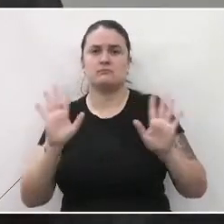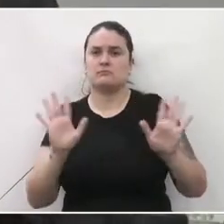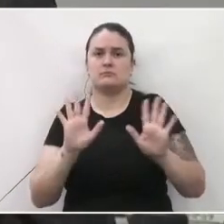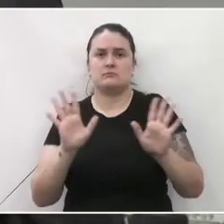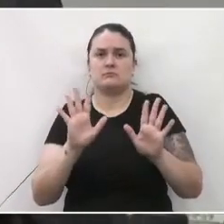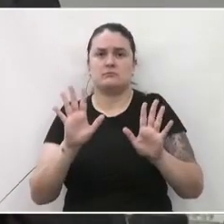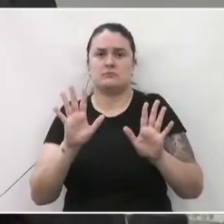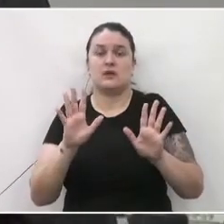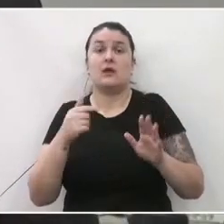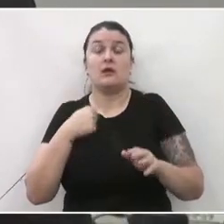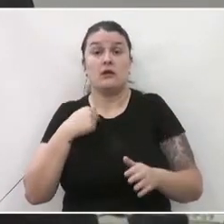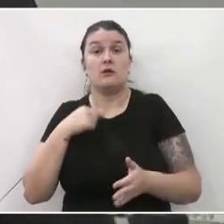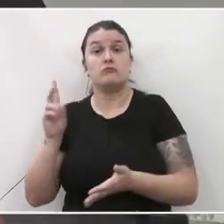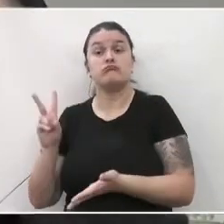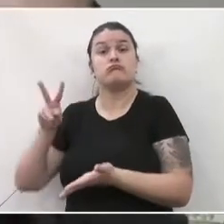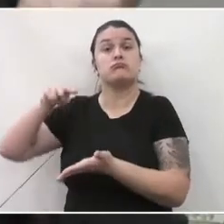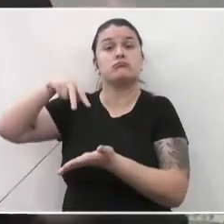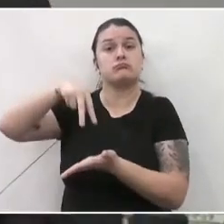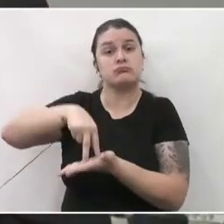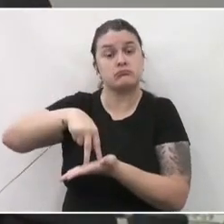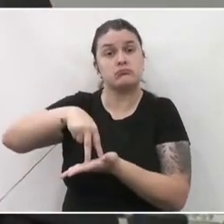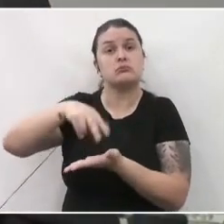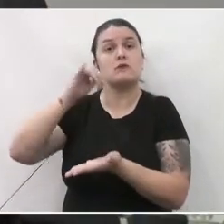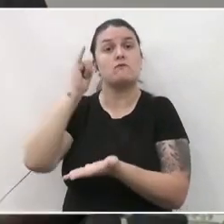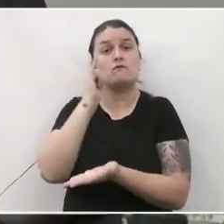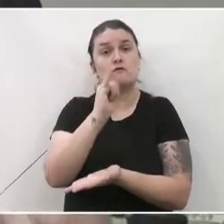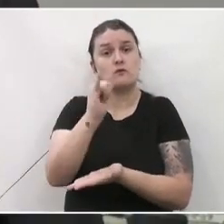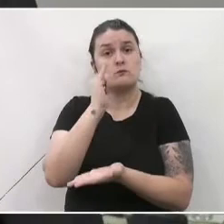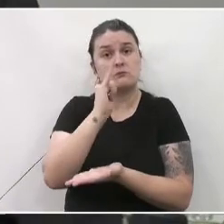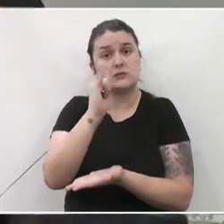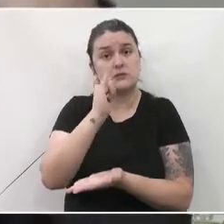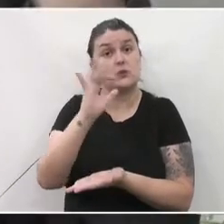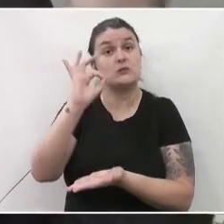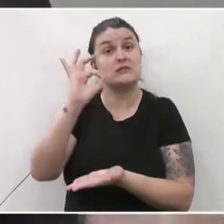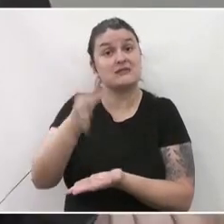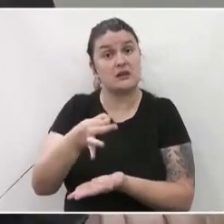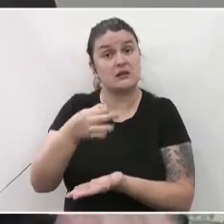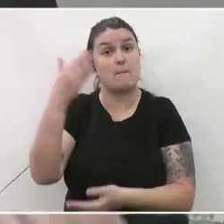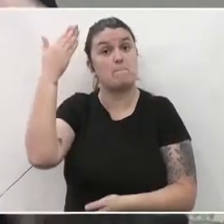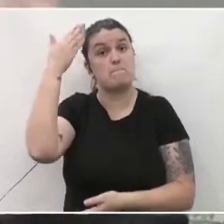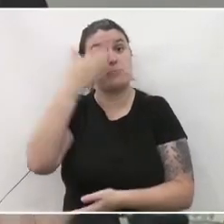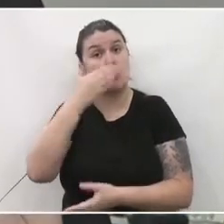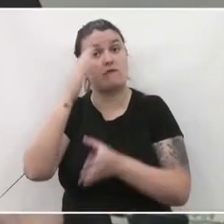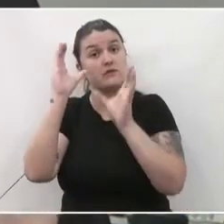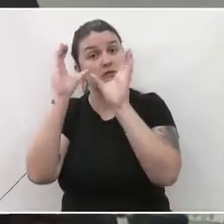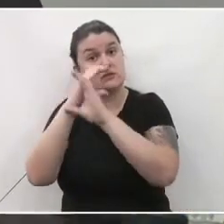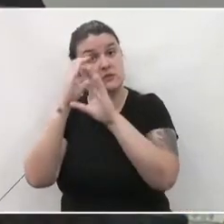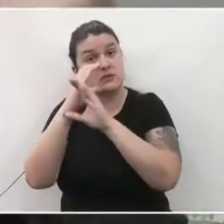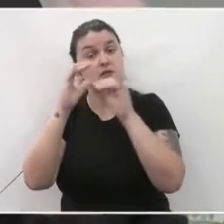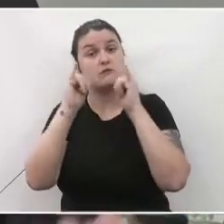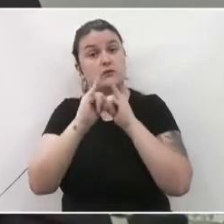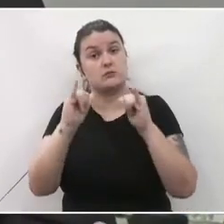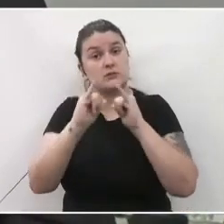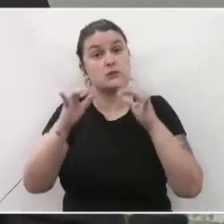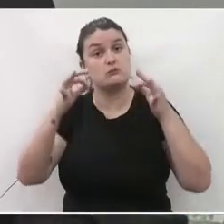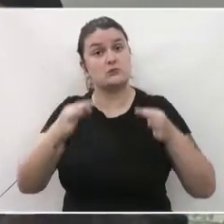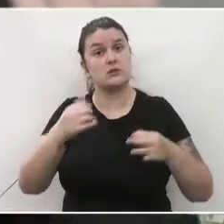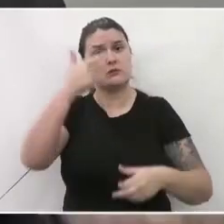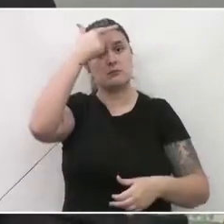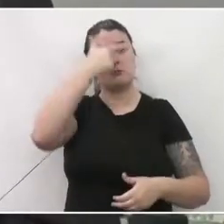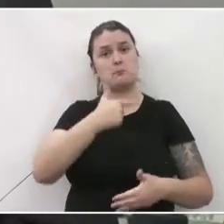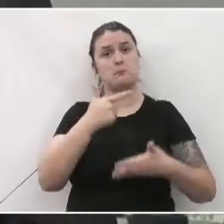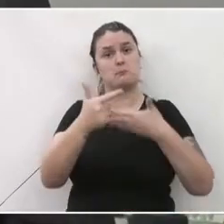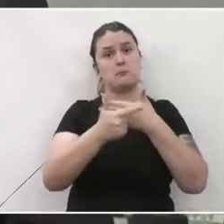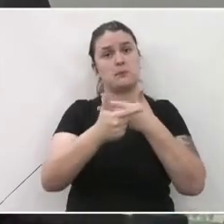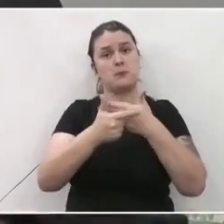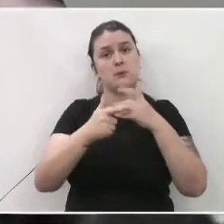para polemizar, eu vim aqui para trazer informações científicas e corretas como médico para que